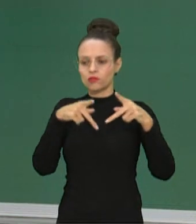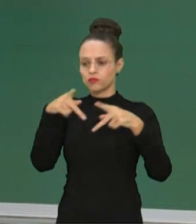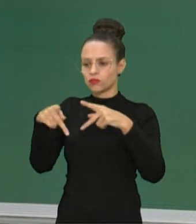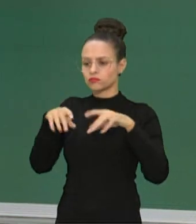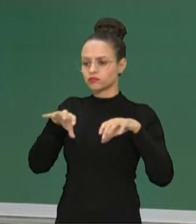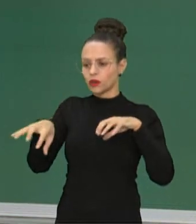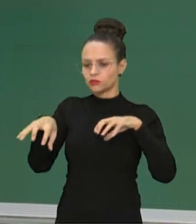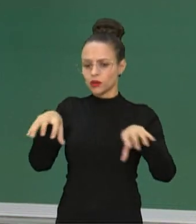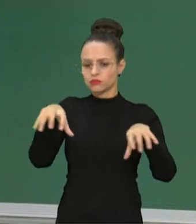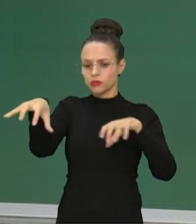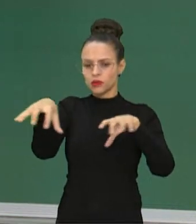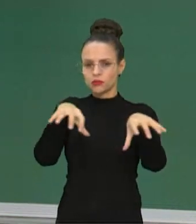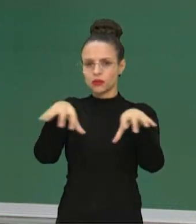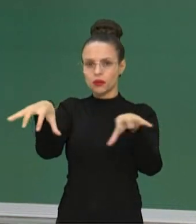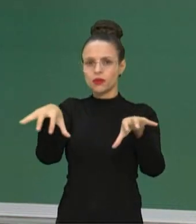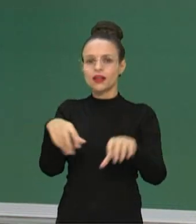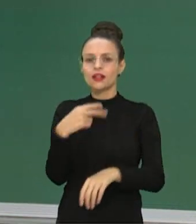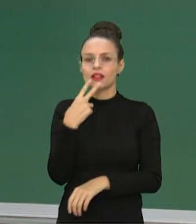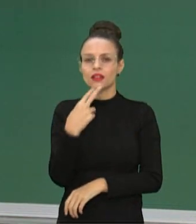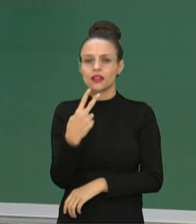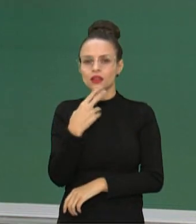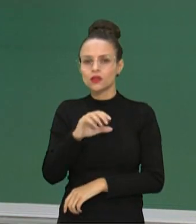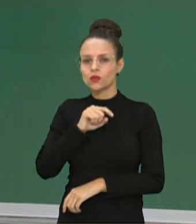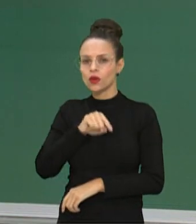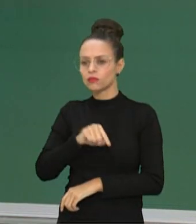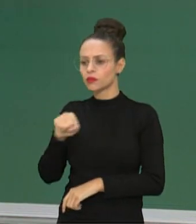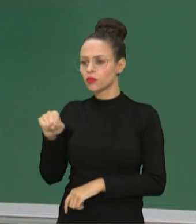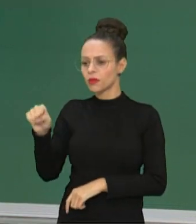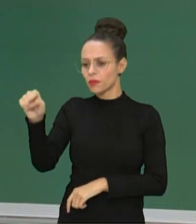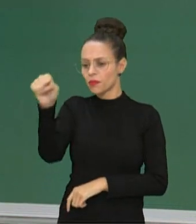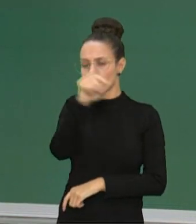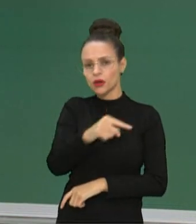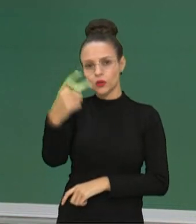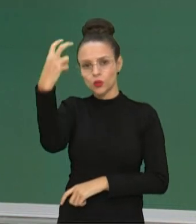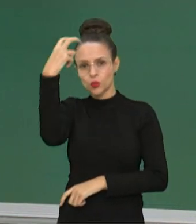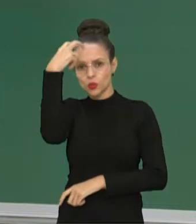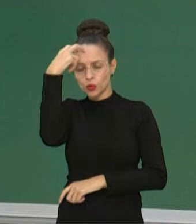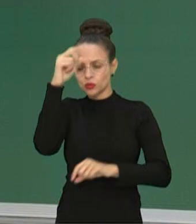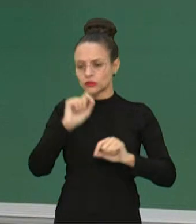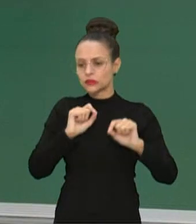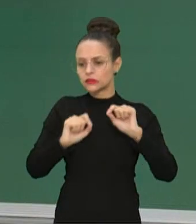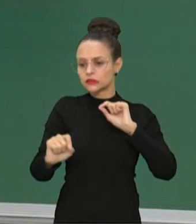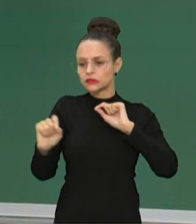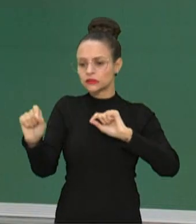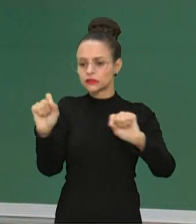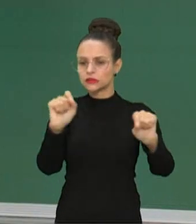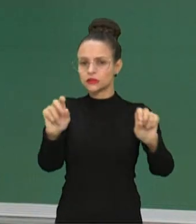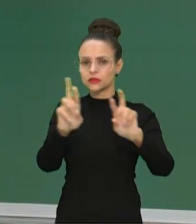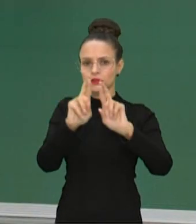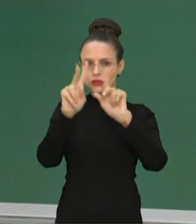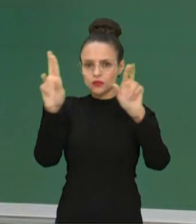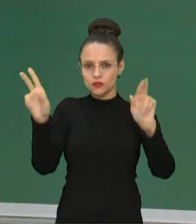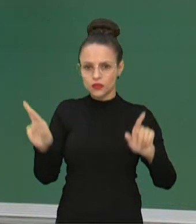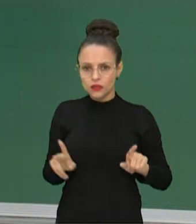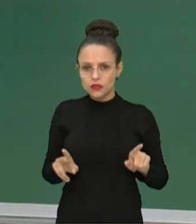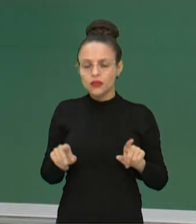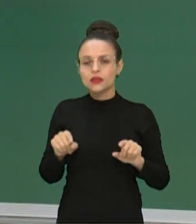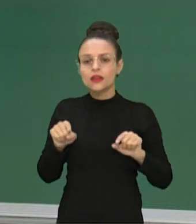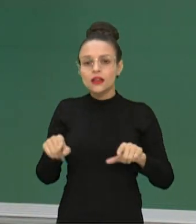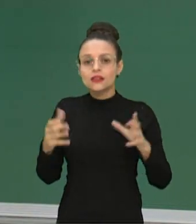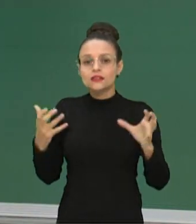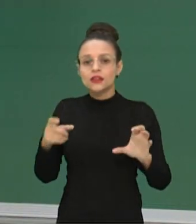um desses alfabetos tem a sua cultura e eles querem